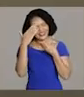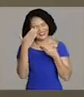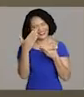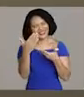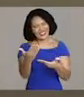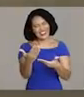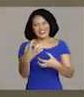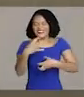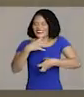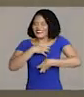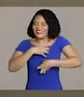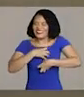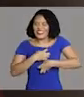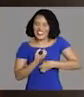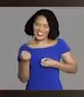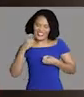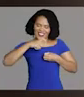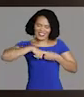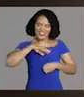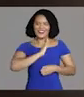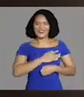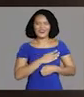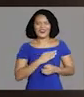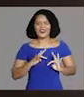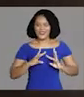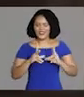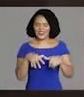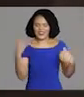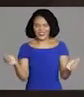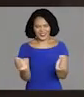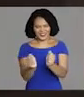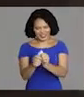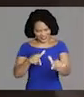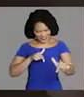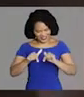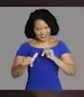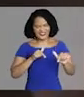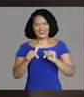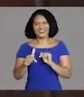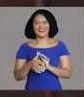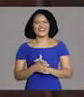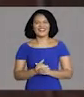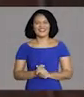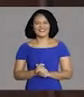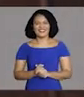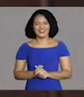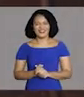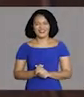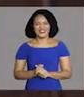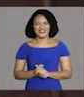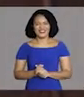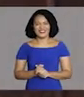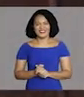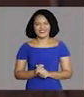Gratidão. Esse é o sentimento que trago em meu coração por todos que estiveram comigo ao longo dessa jornada.